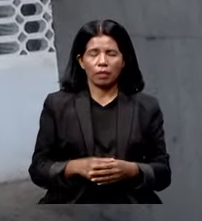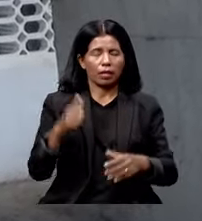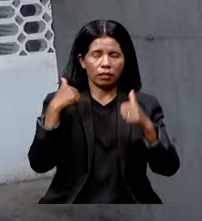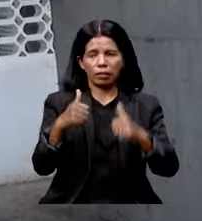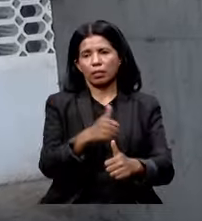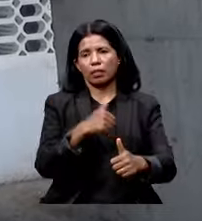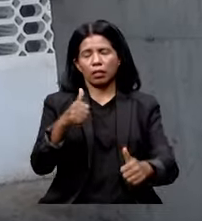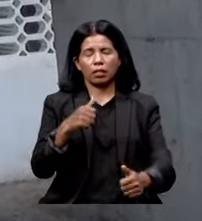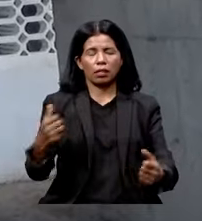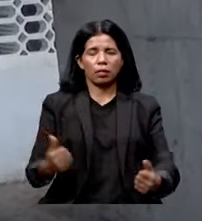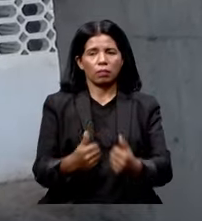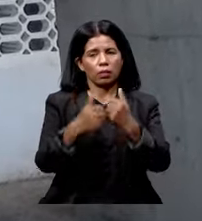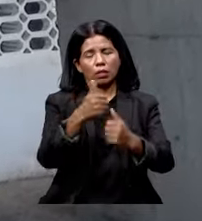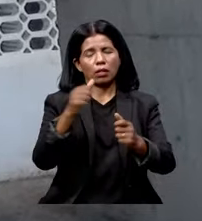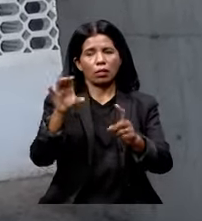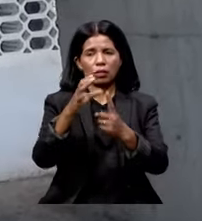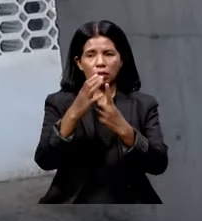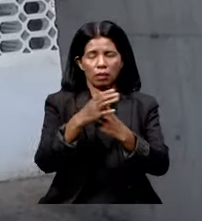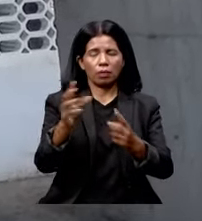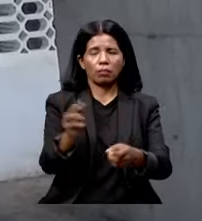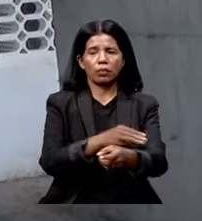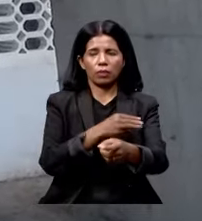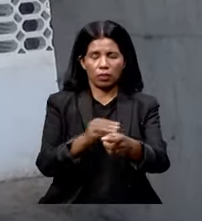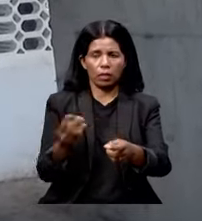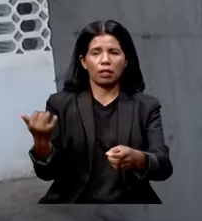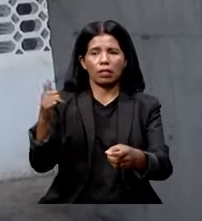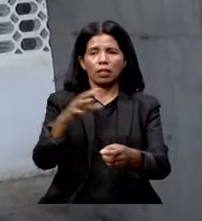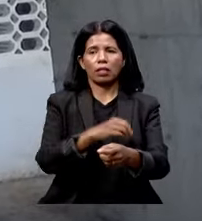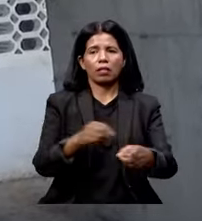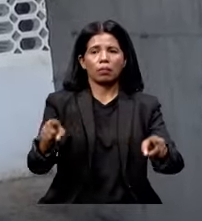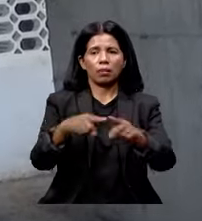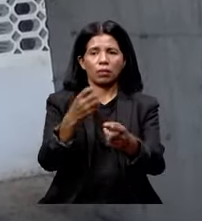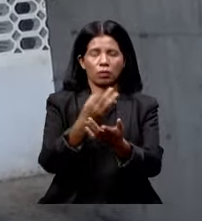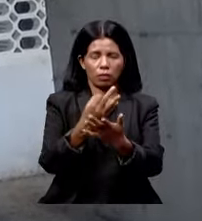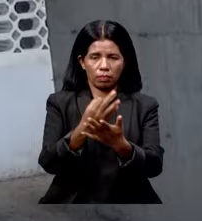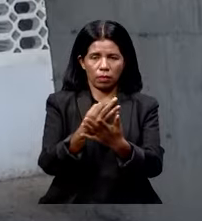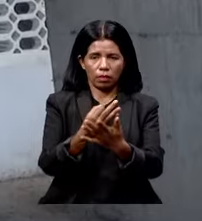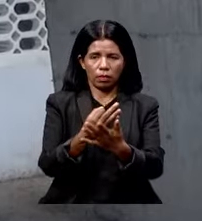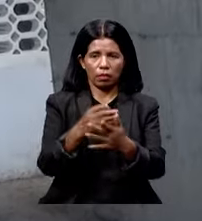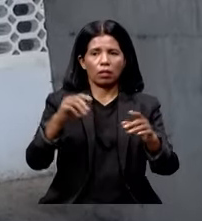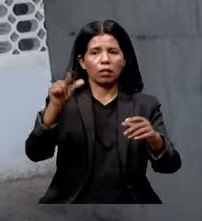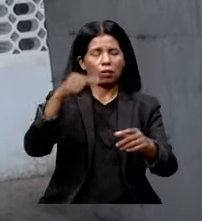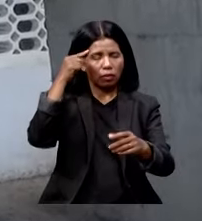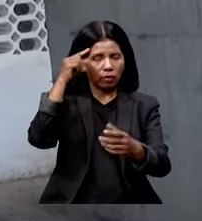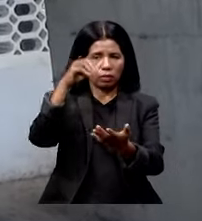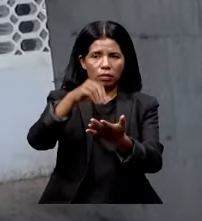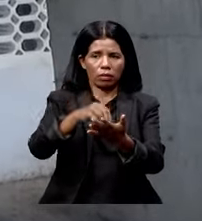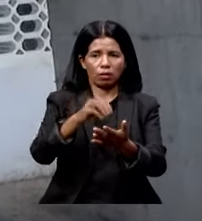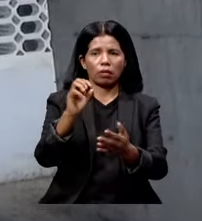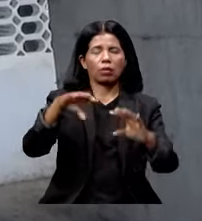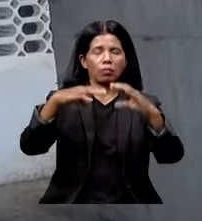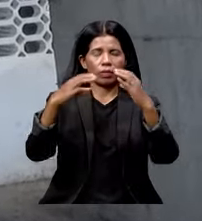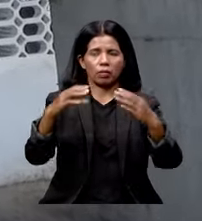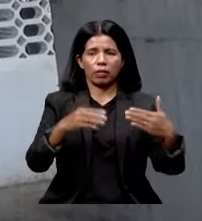com esporte, minha cultura, música, você nem depende do orçamento do banco, como o governo aloca para a comissão